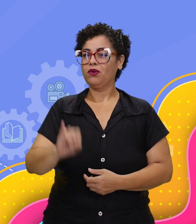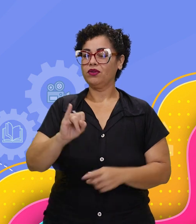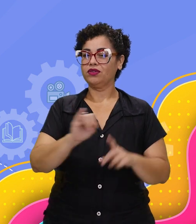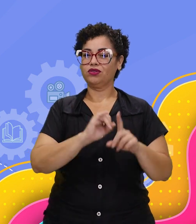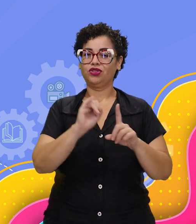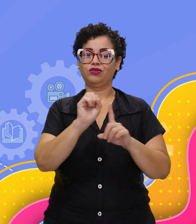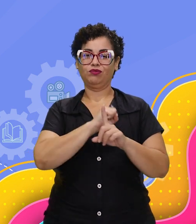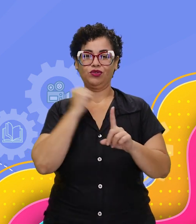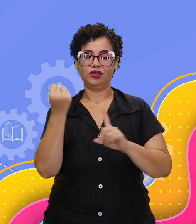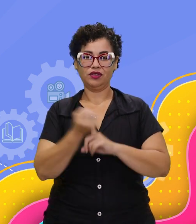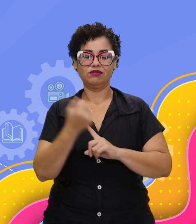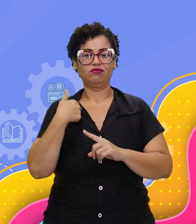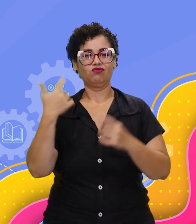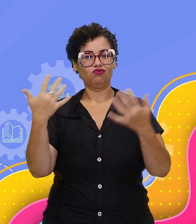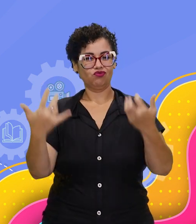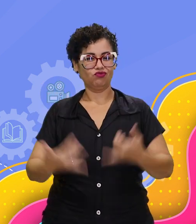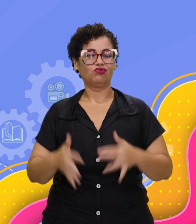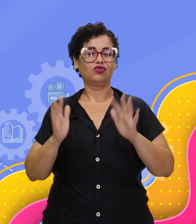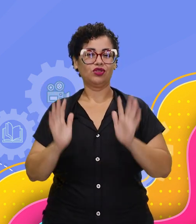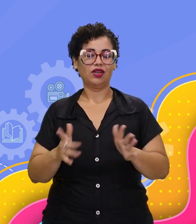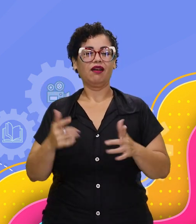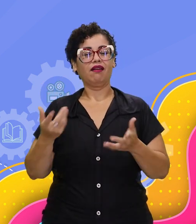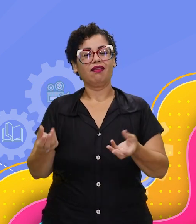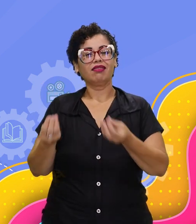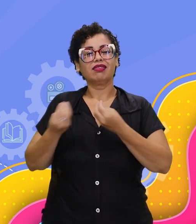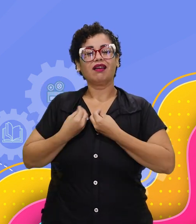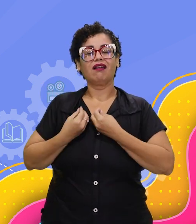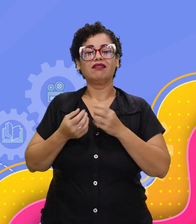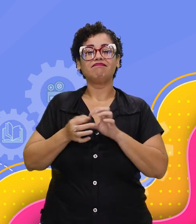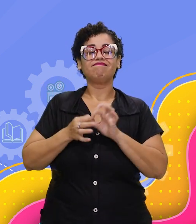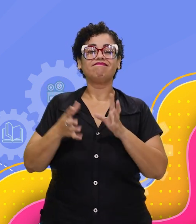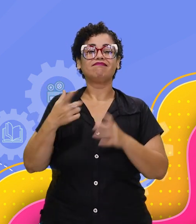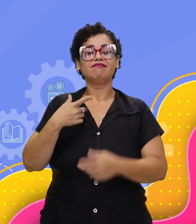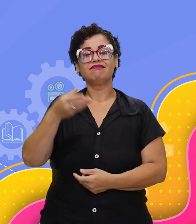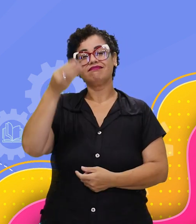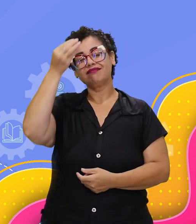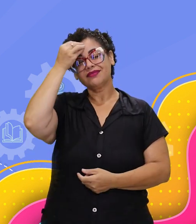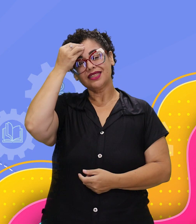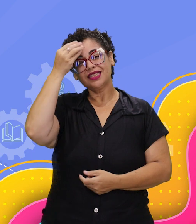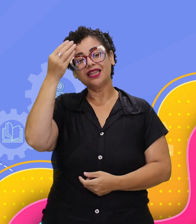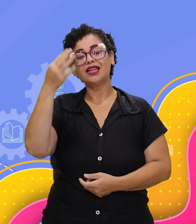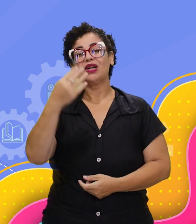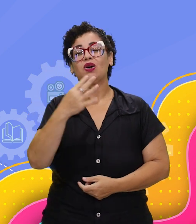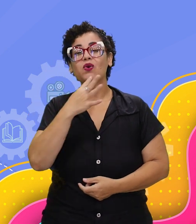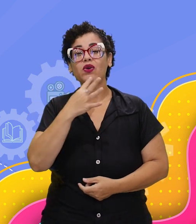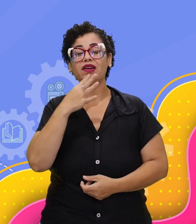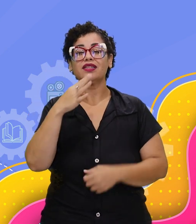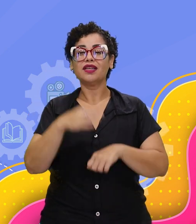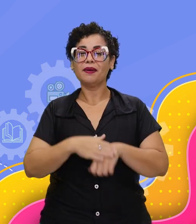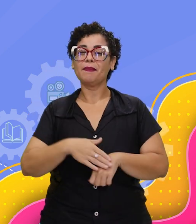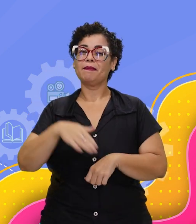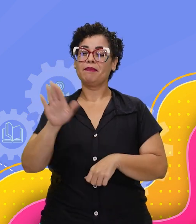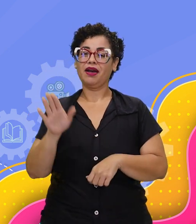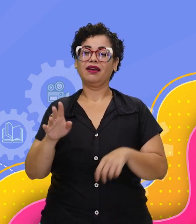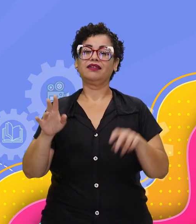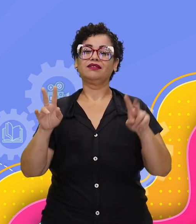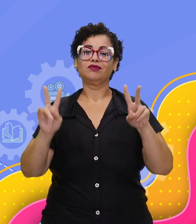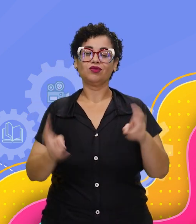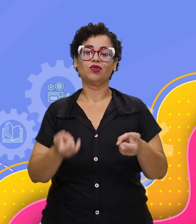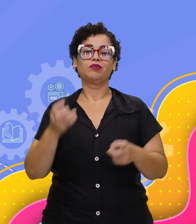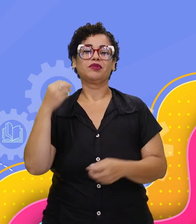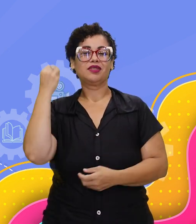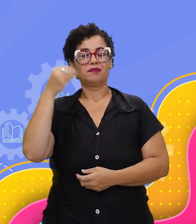para a sociedade, pois, como eu já mencionei, ela nos permite compreender, conhecer um pouco mais